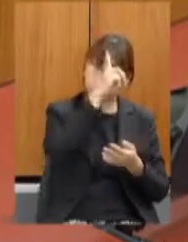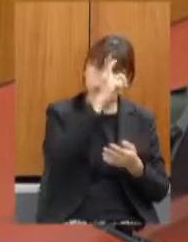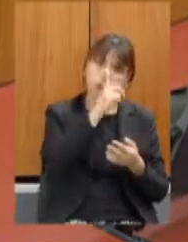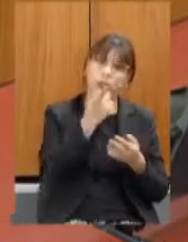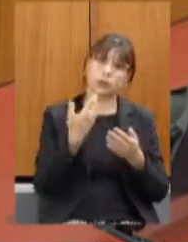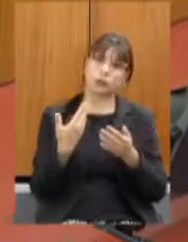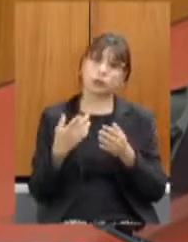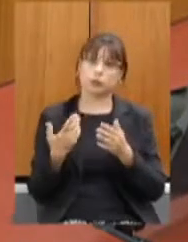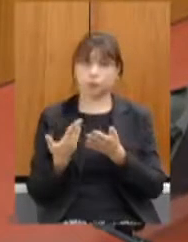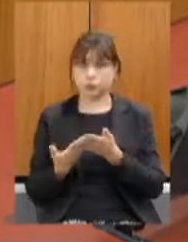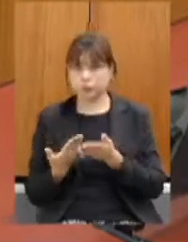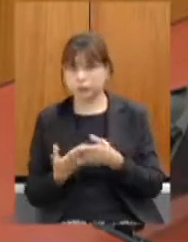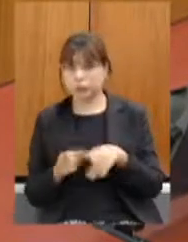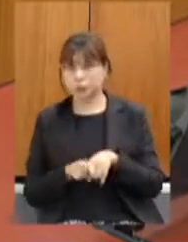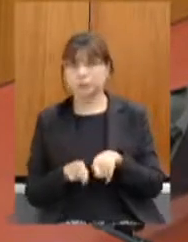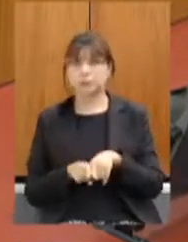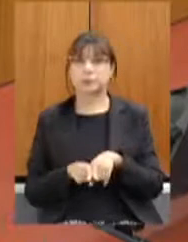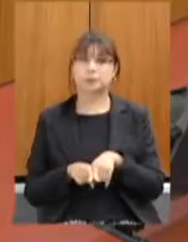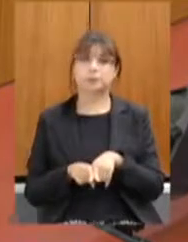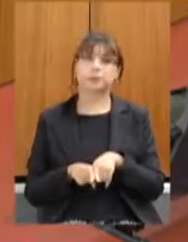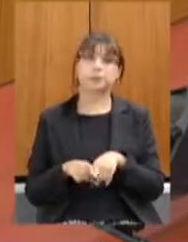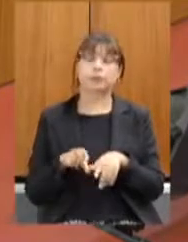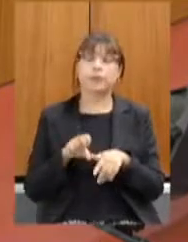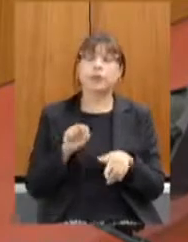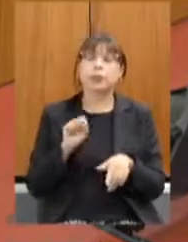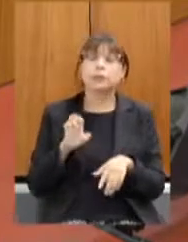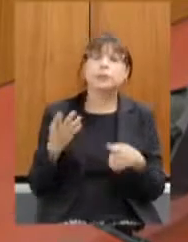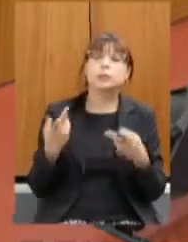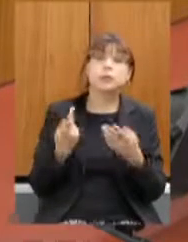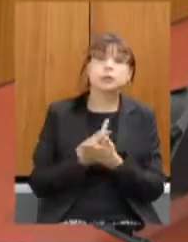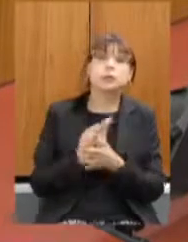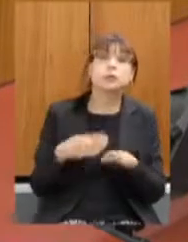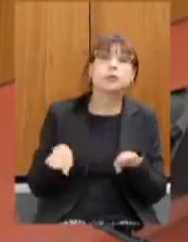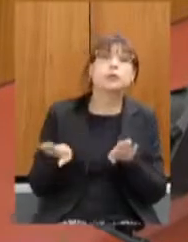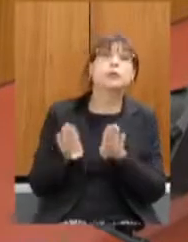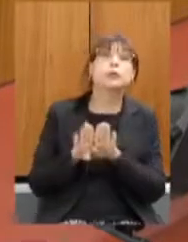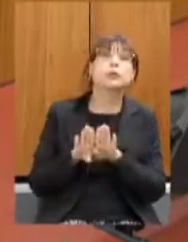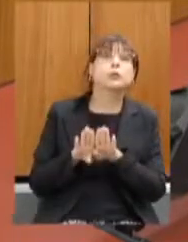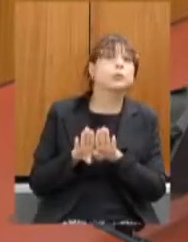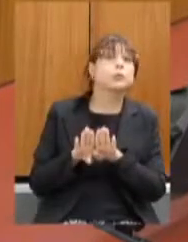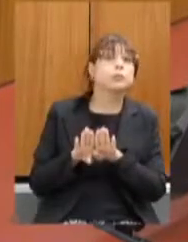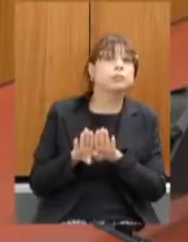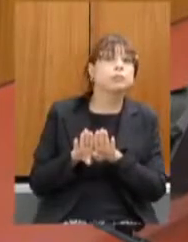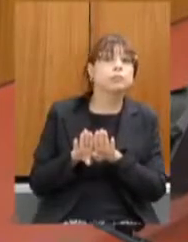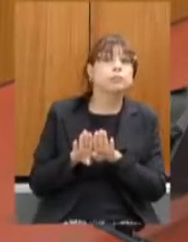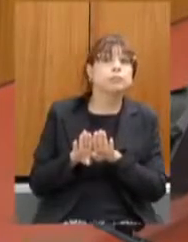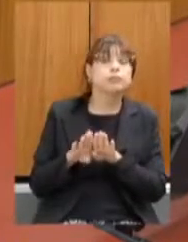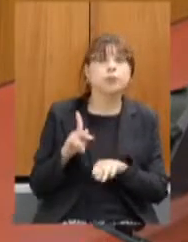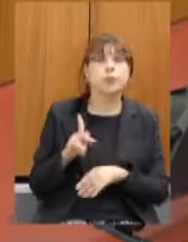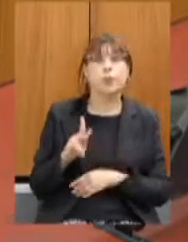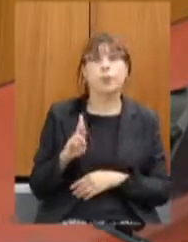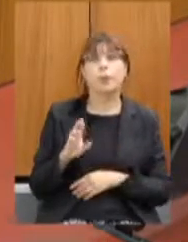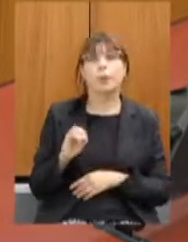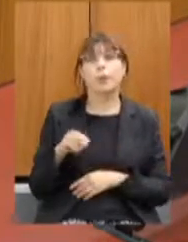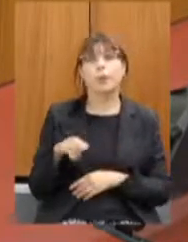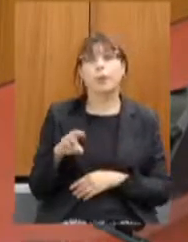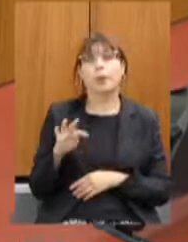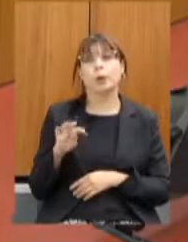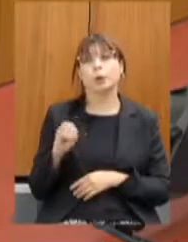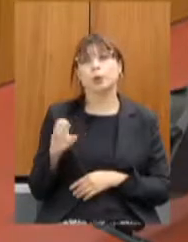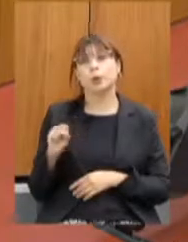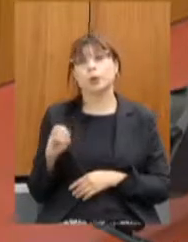porventura vier a fechar o seu pronto socorro que atende aí